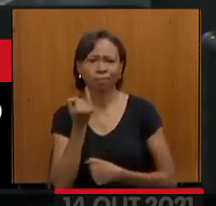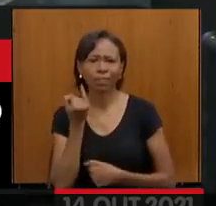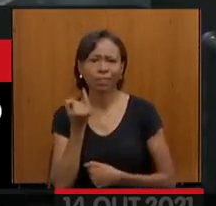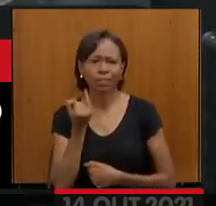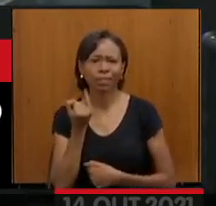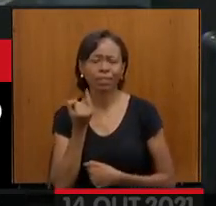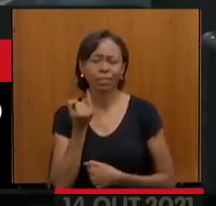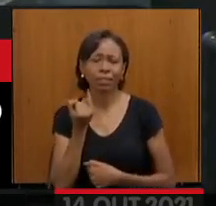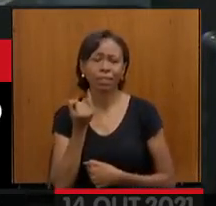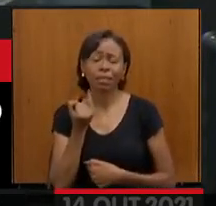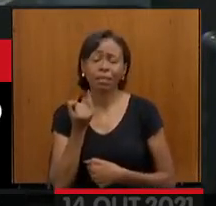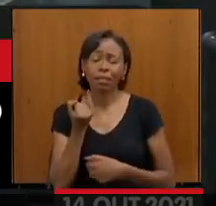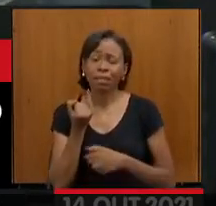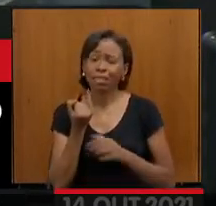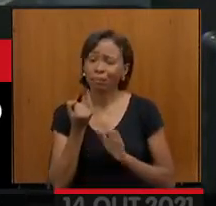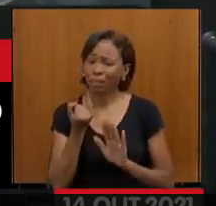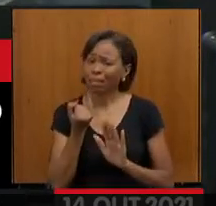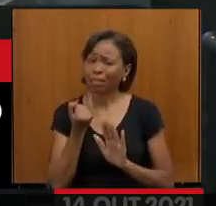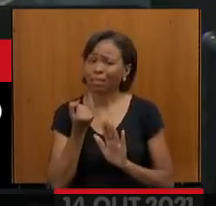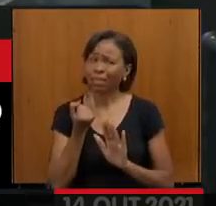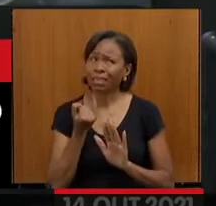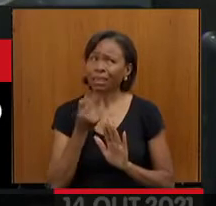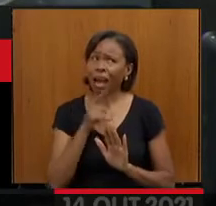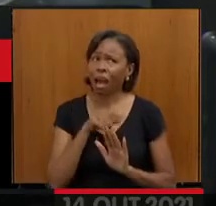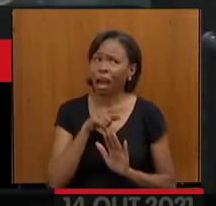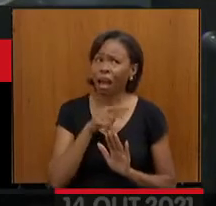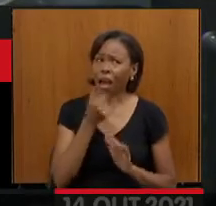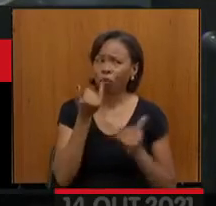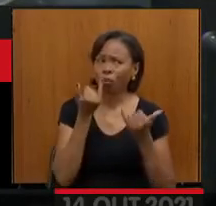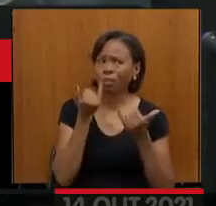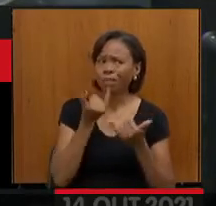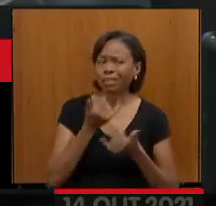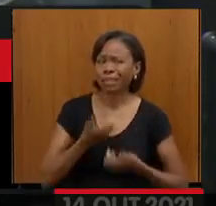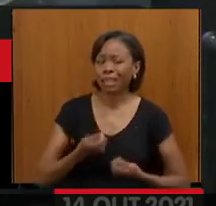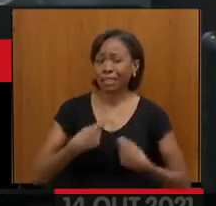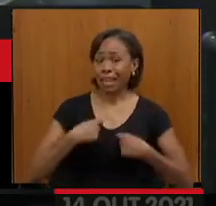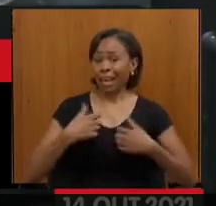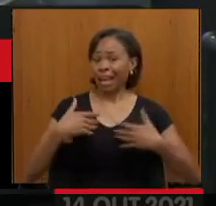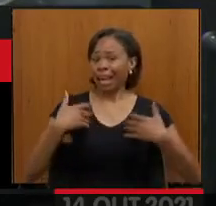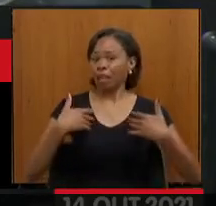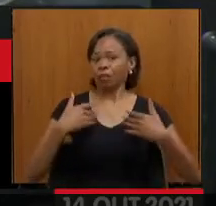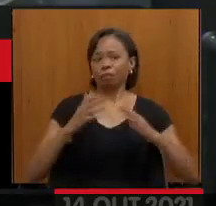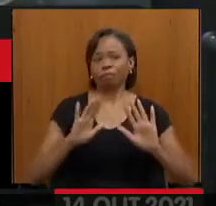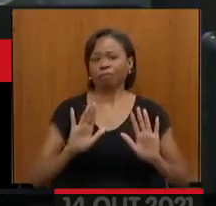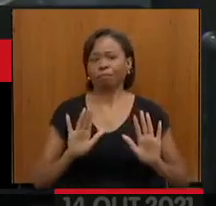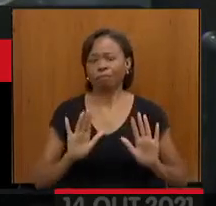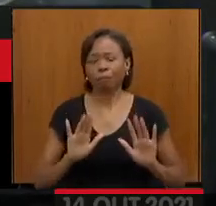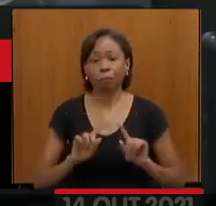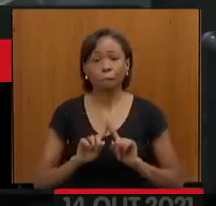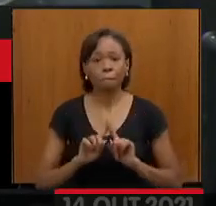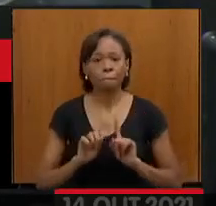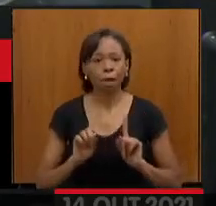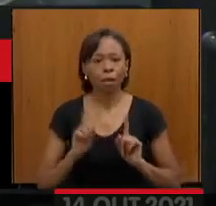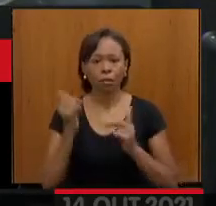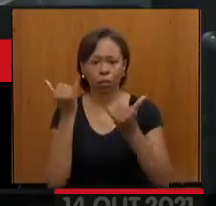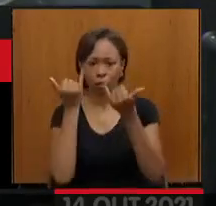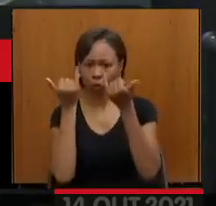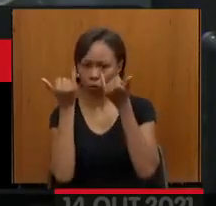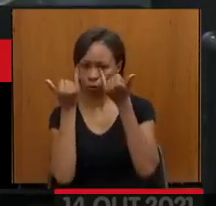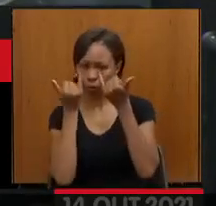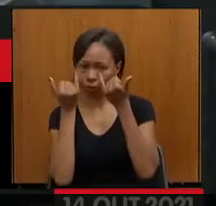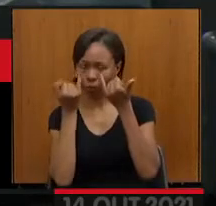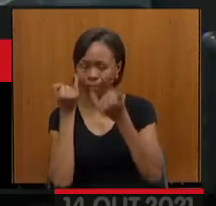não nos orgulham, por um lado, mas elas são completamente fundamentais no sentido